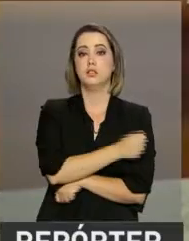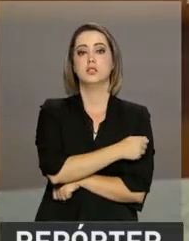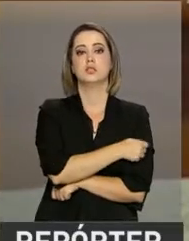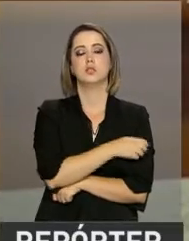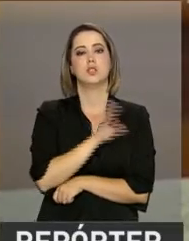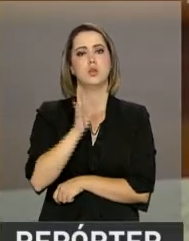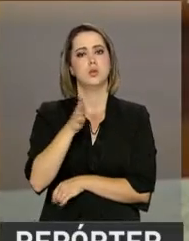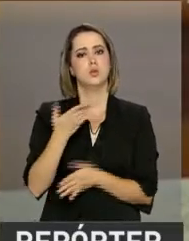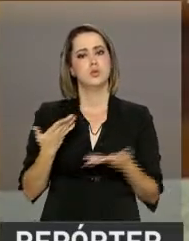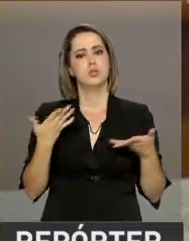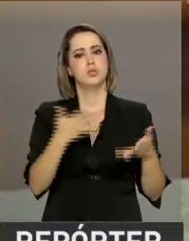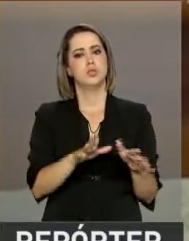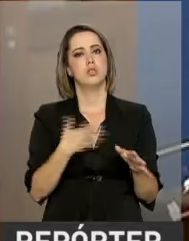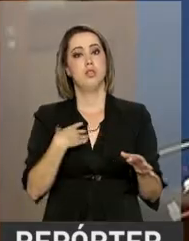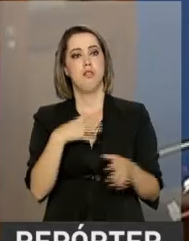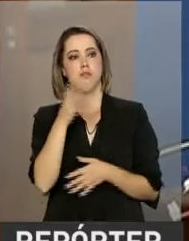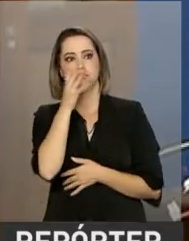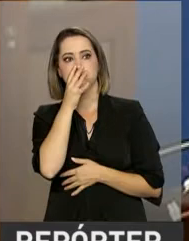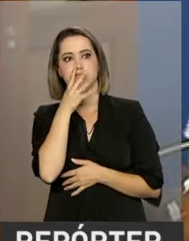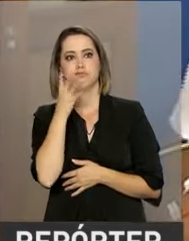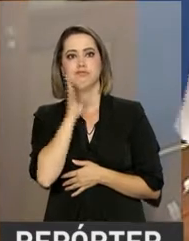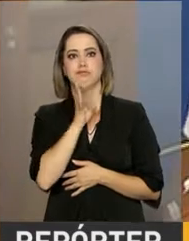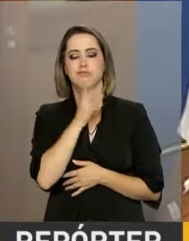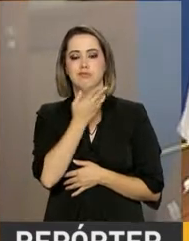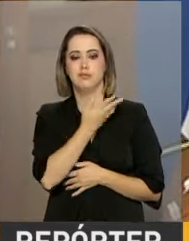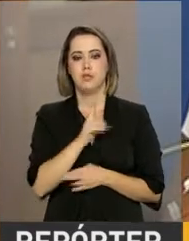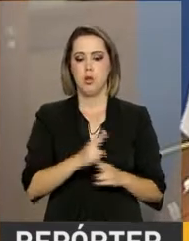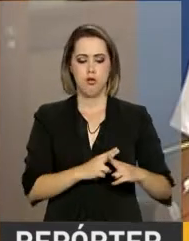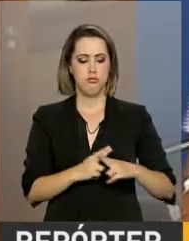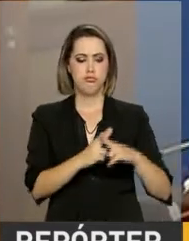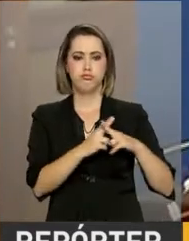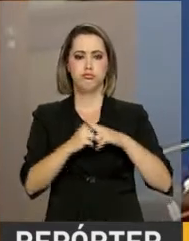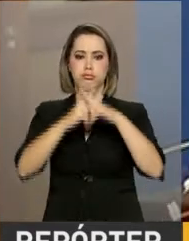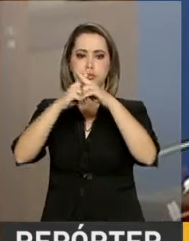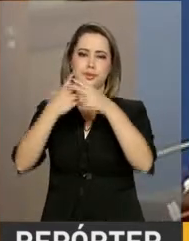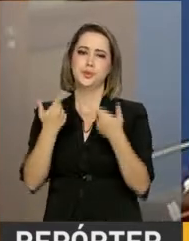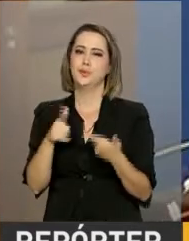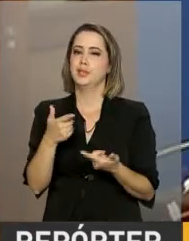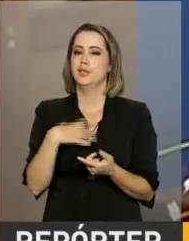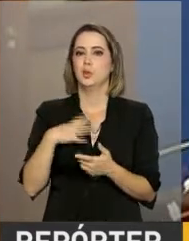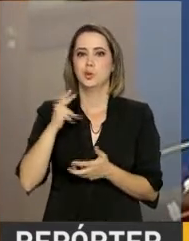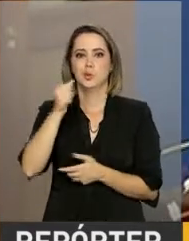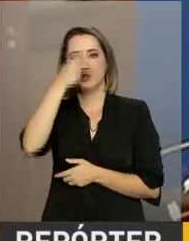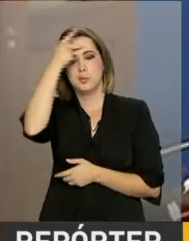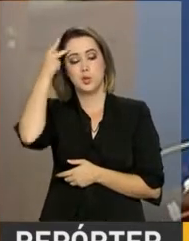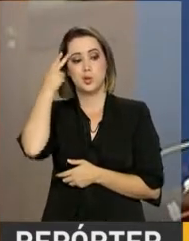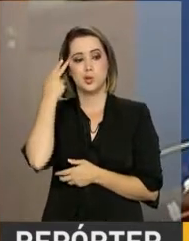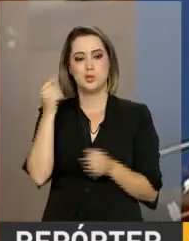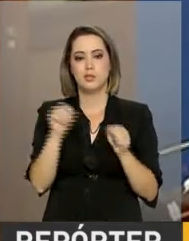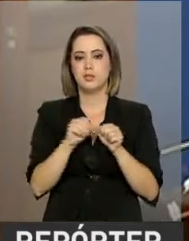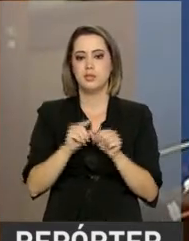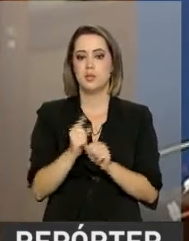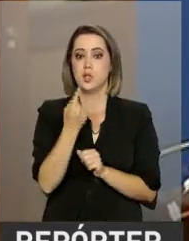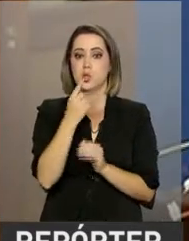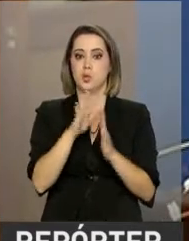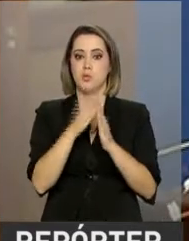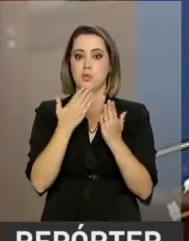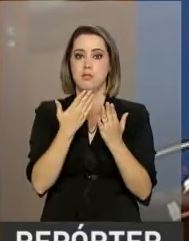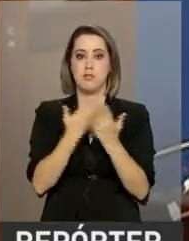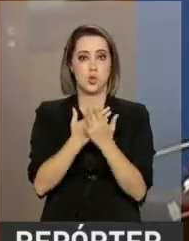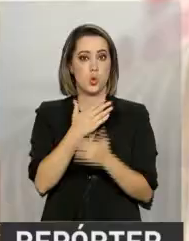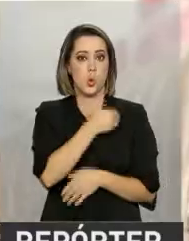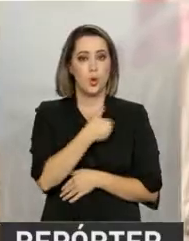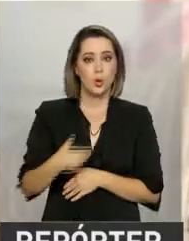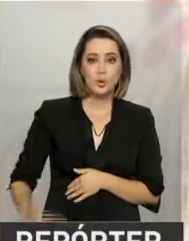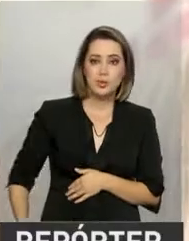se tornou uma atração na escola. Mandar um satélite para o espaço, não é todo mundo que faz, ainda mais uma escola pública. É